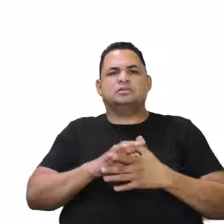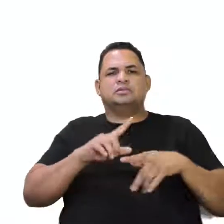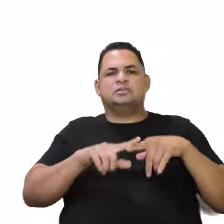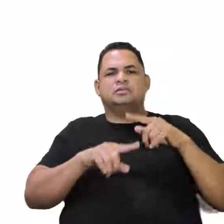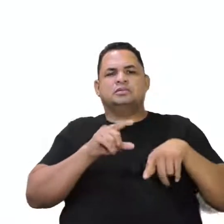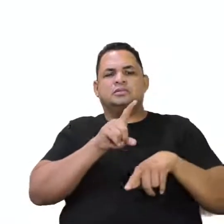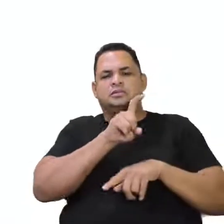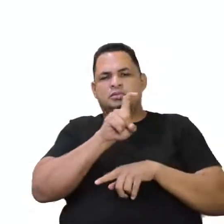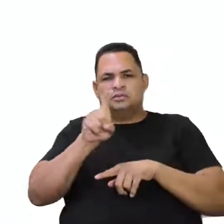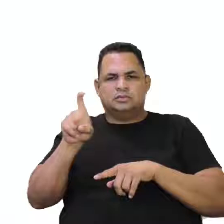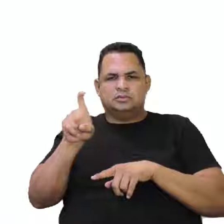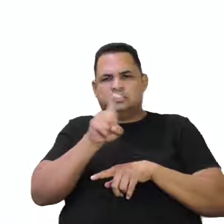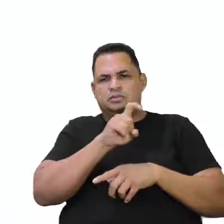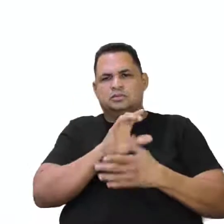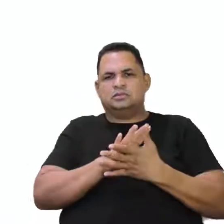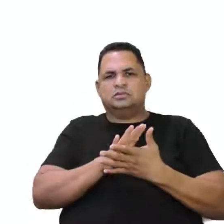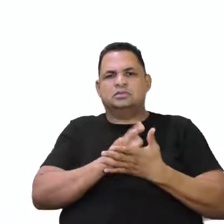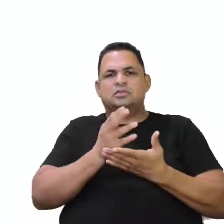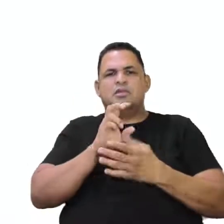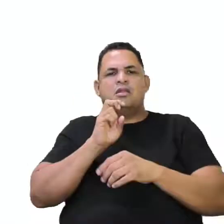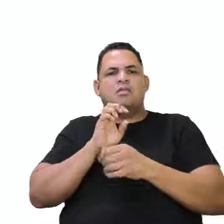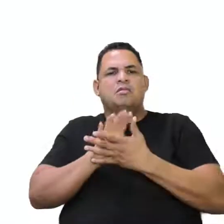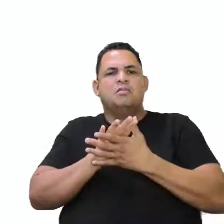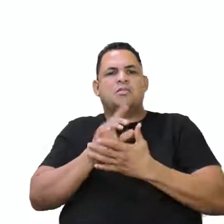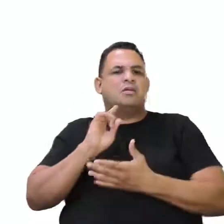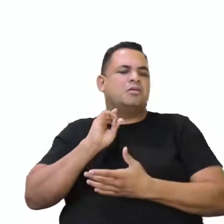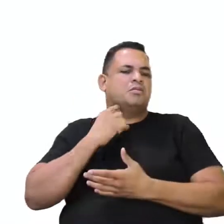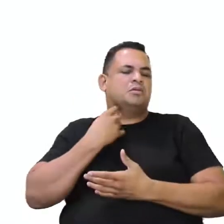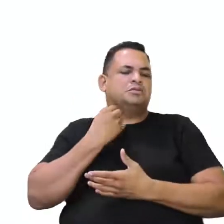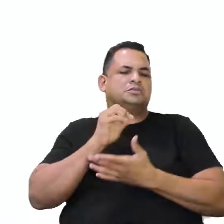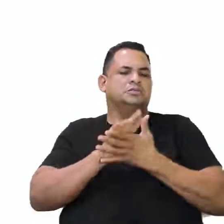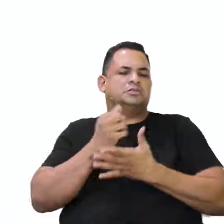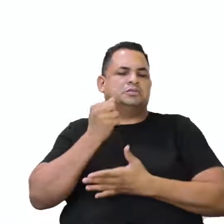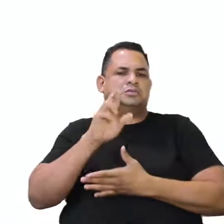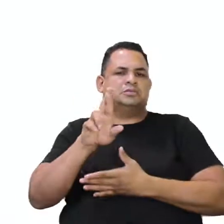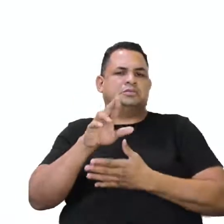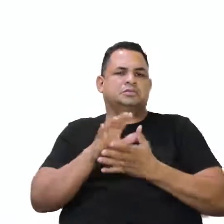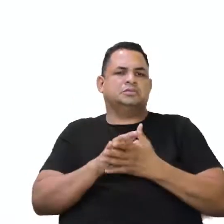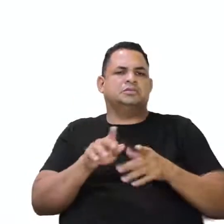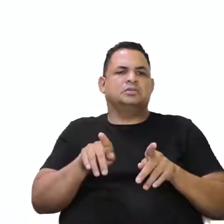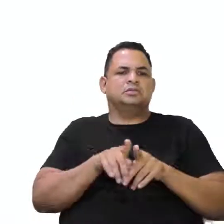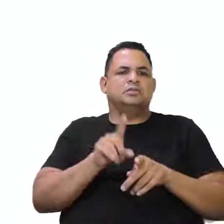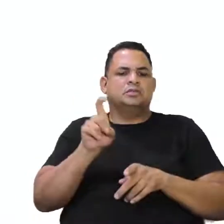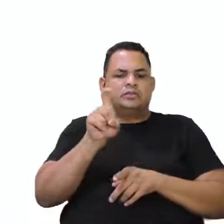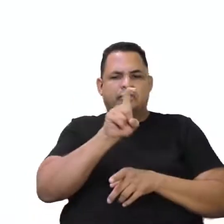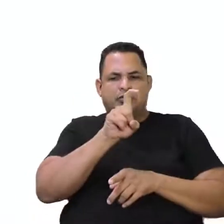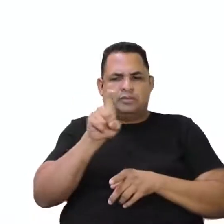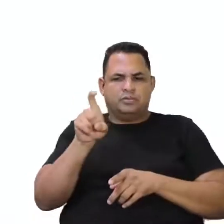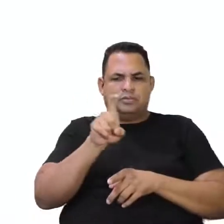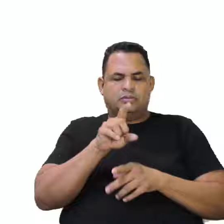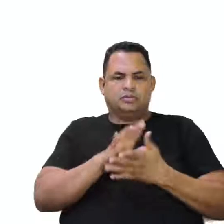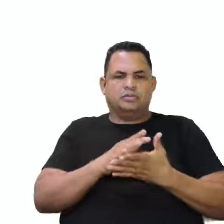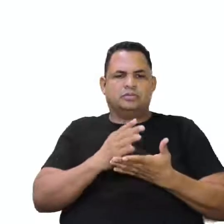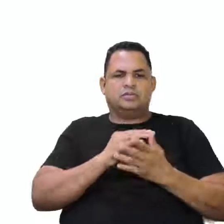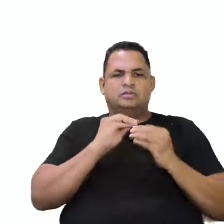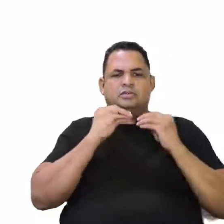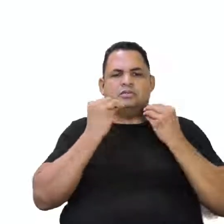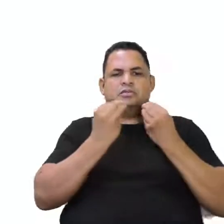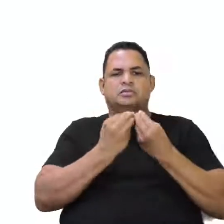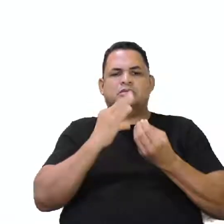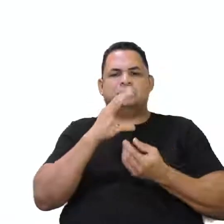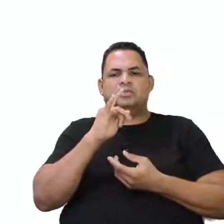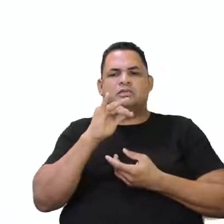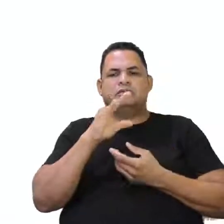produtos aerosóis contribui para o acúmulo de poluição atmosférica. Os aerosóis, eles tinham aquela substância